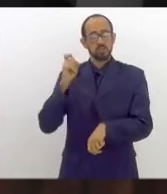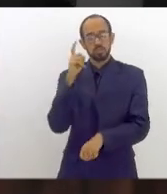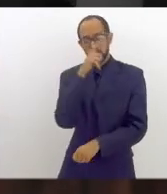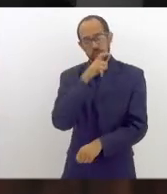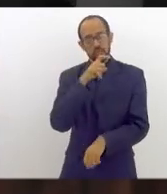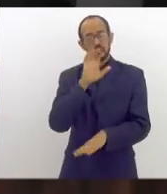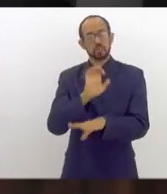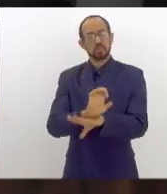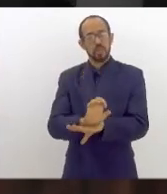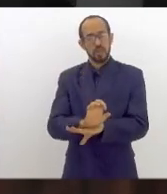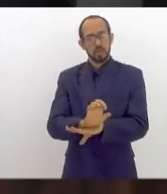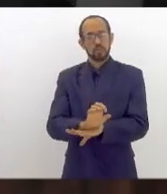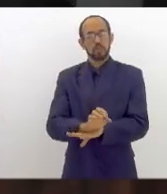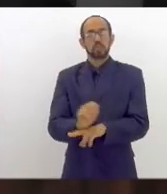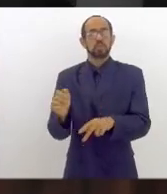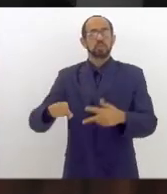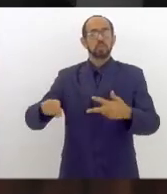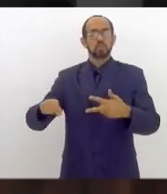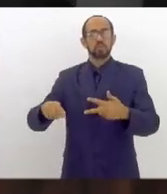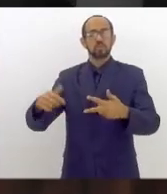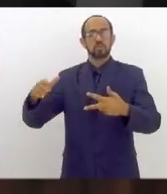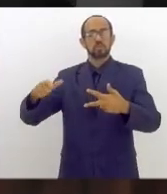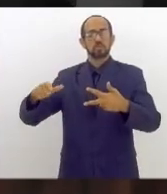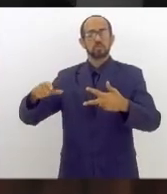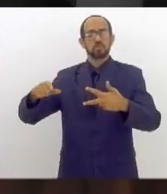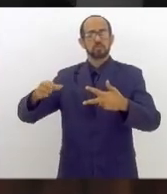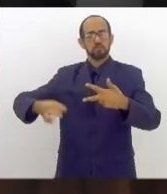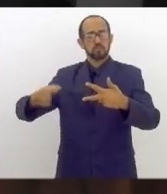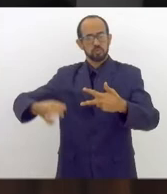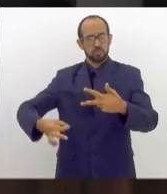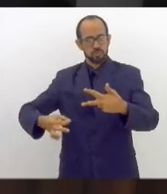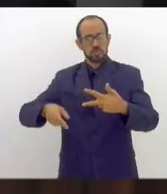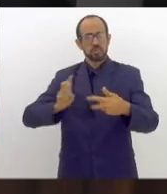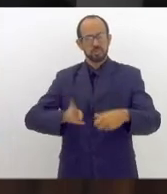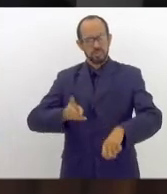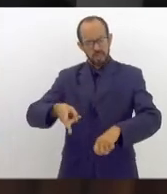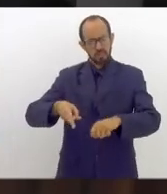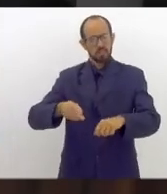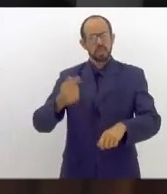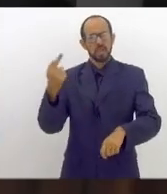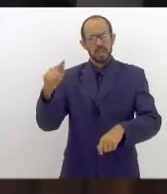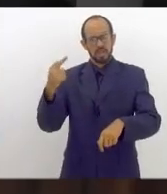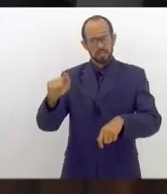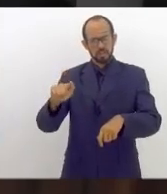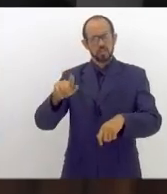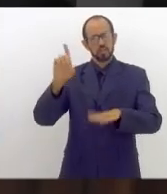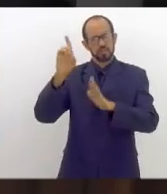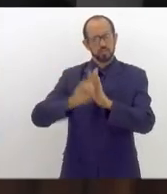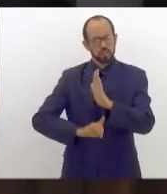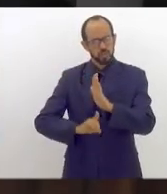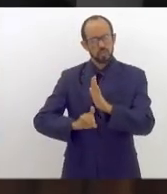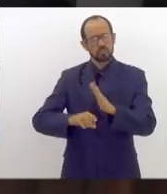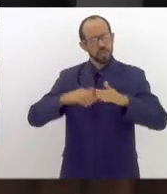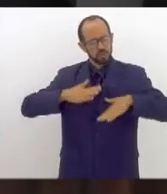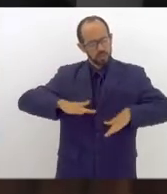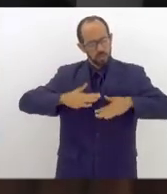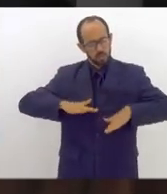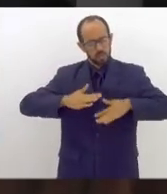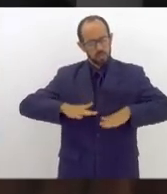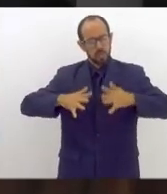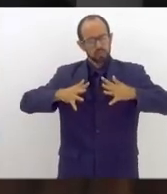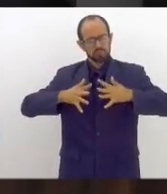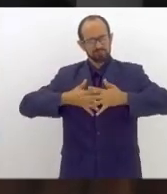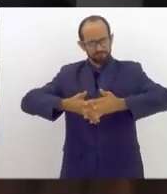o tribunal sempre que em estado a se manifestar fez garantindo os direitos e contribuindo para classificar os conflitos que surgiram